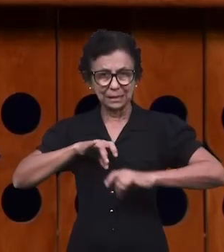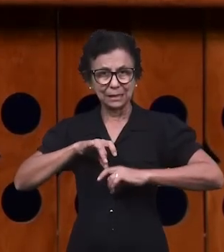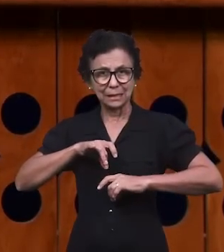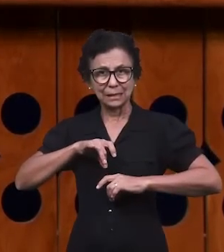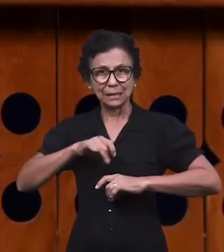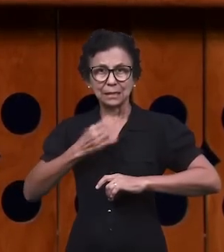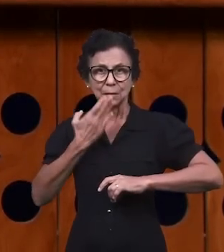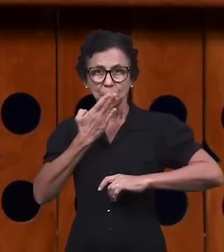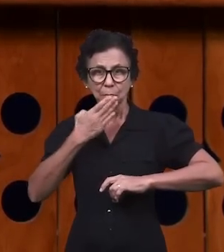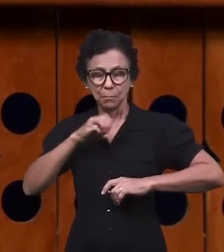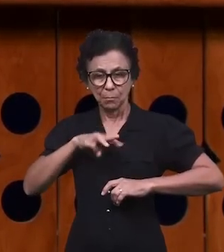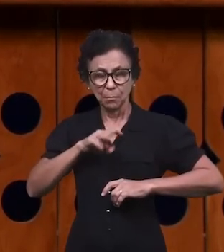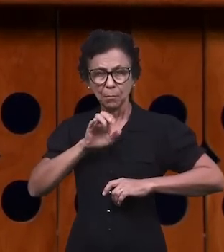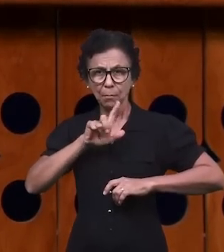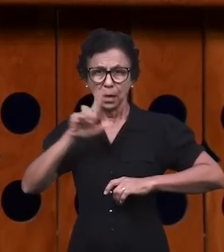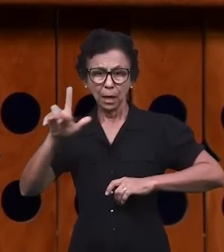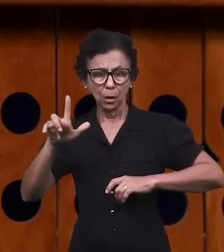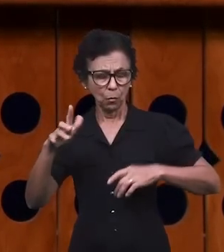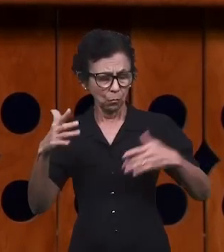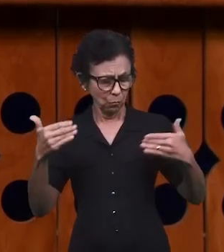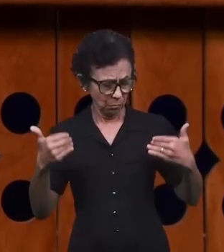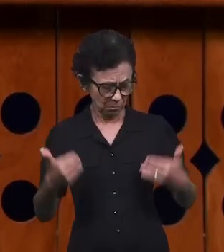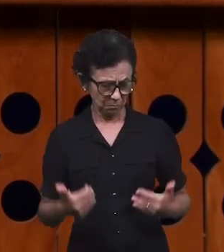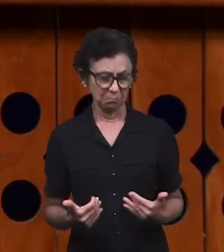com essa filisteia,